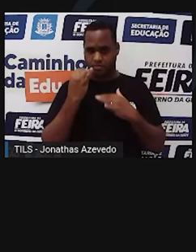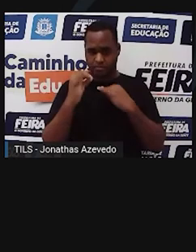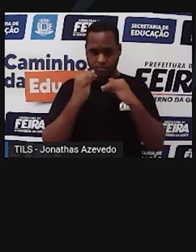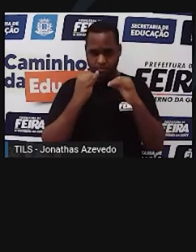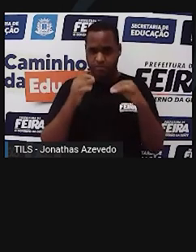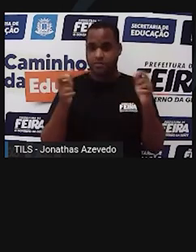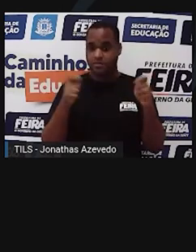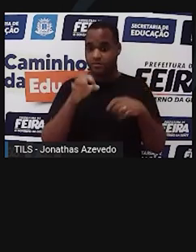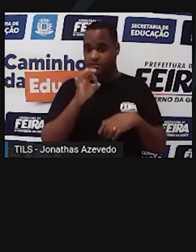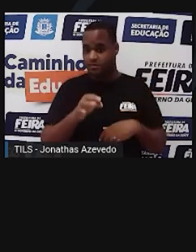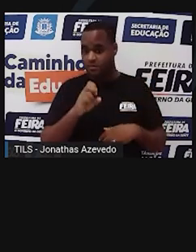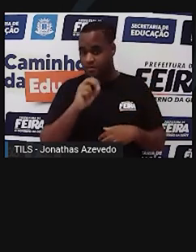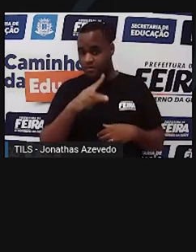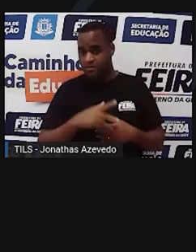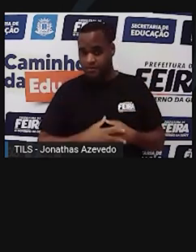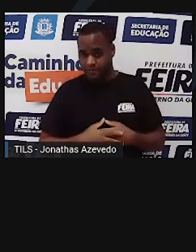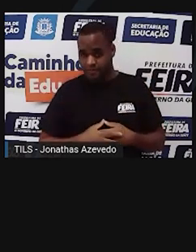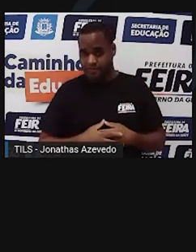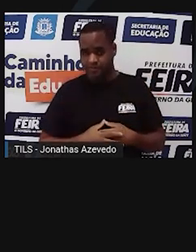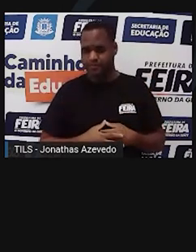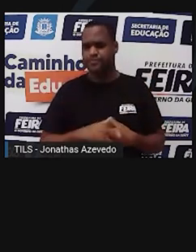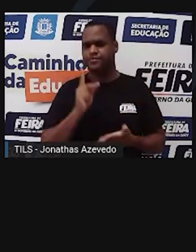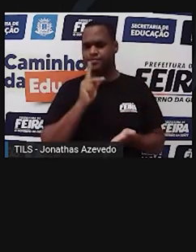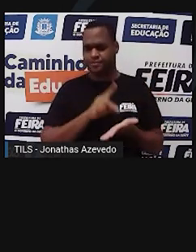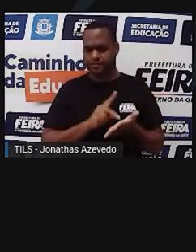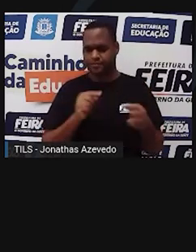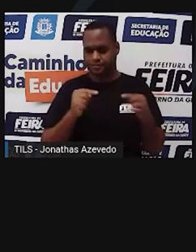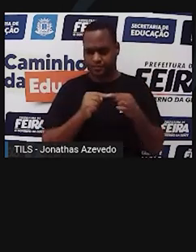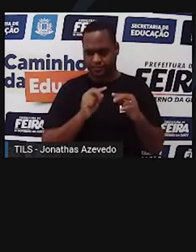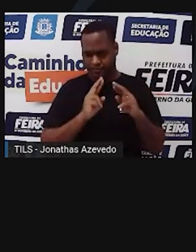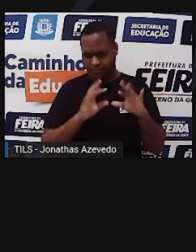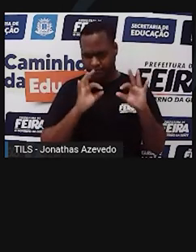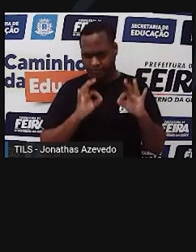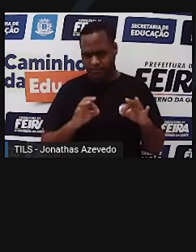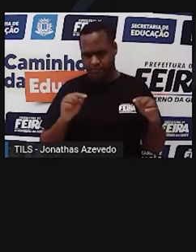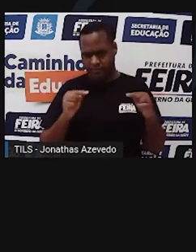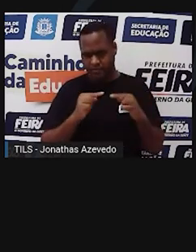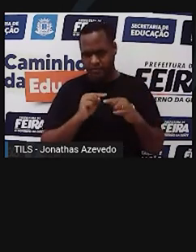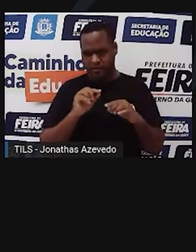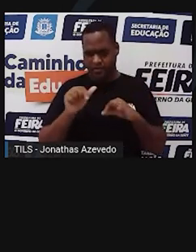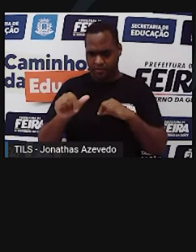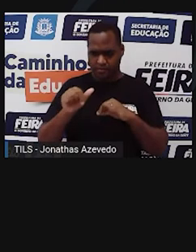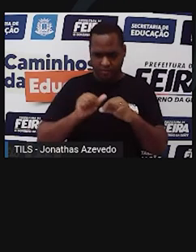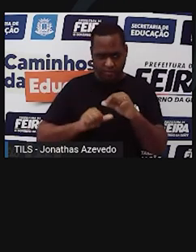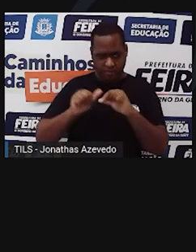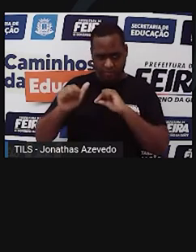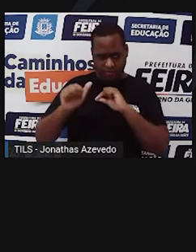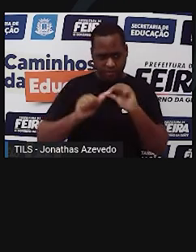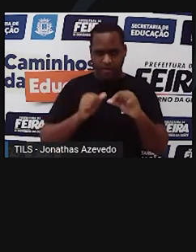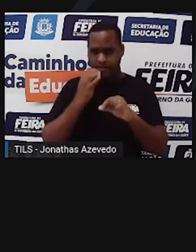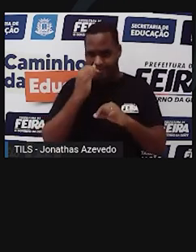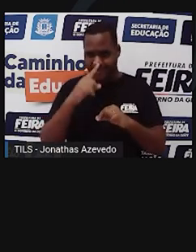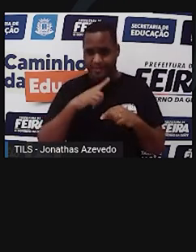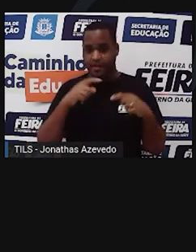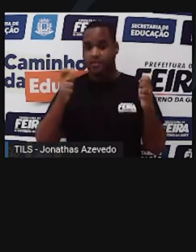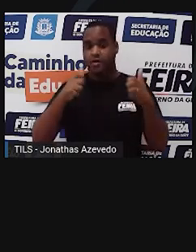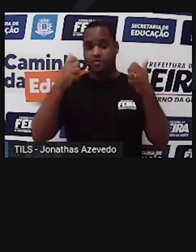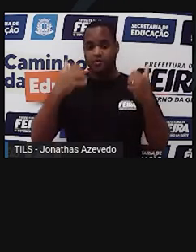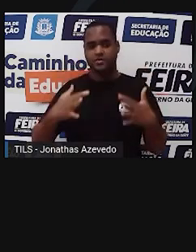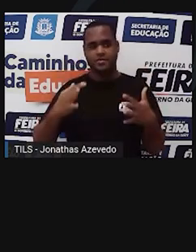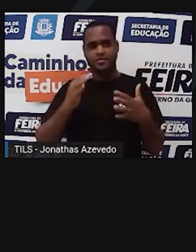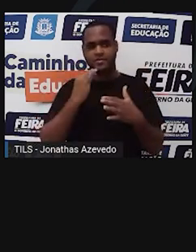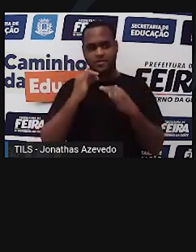correto? Mas, na verdade, ela é resultado de um processo de conversão de energia potencial em energia